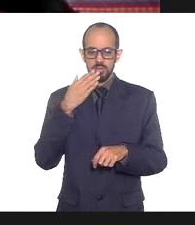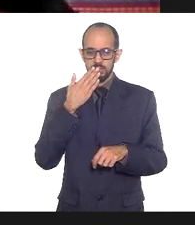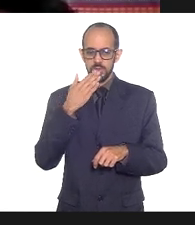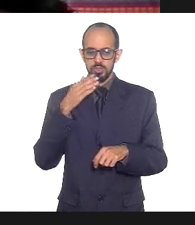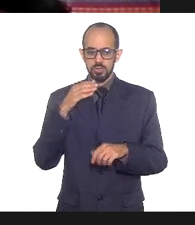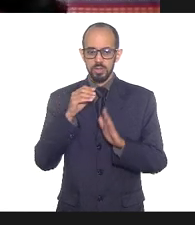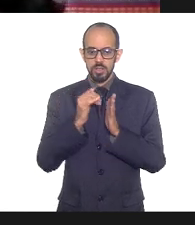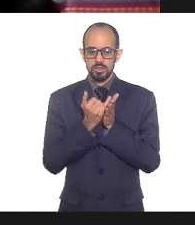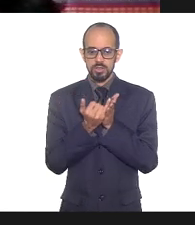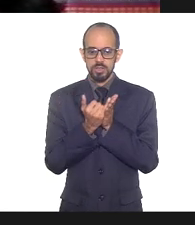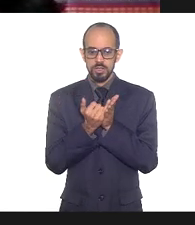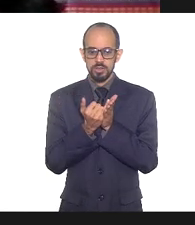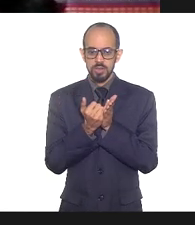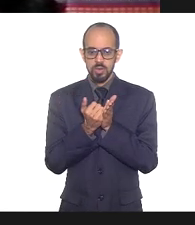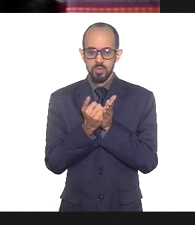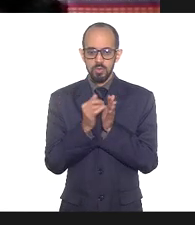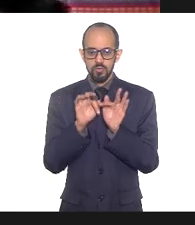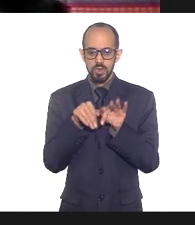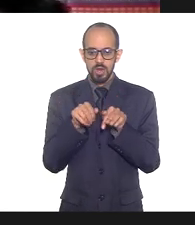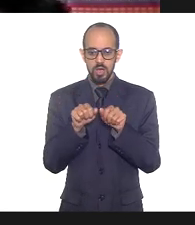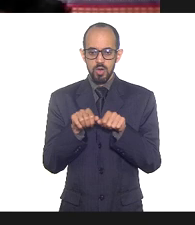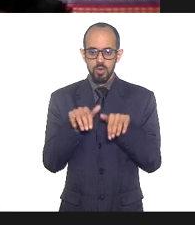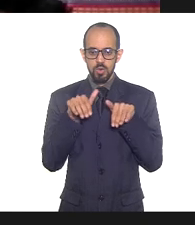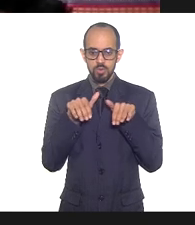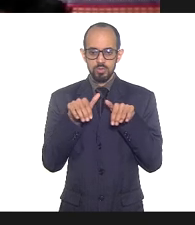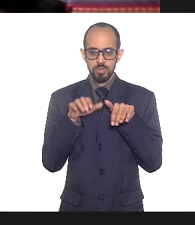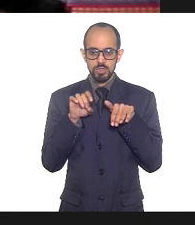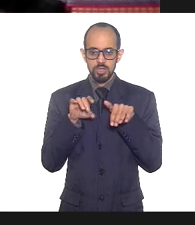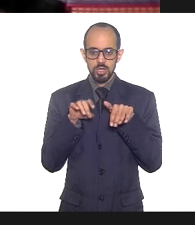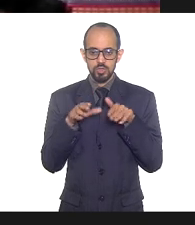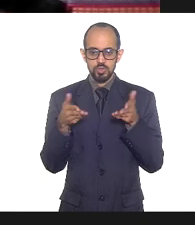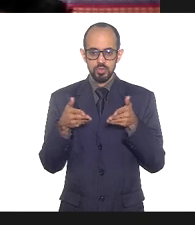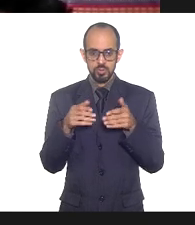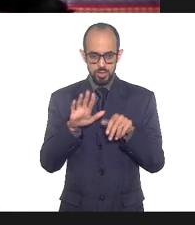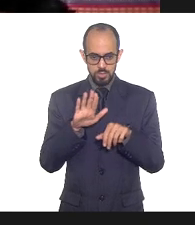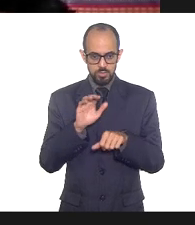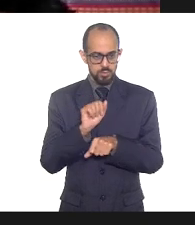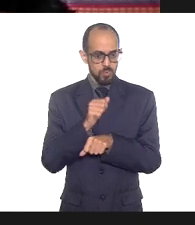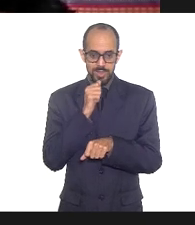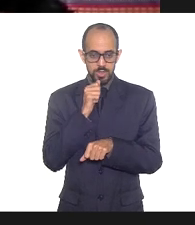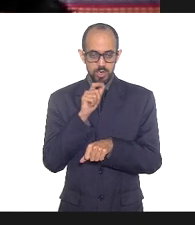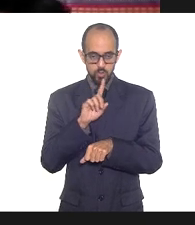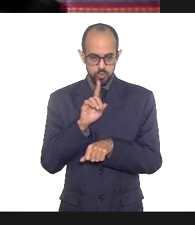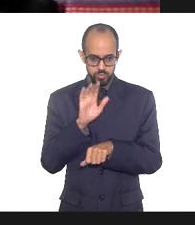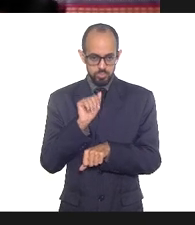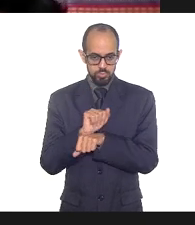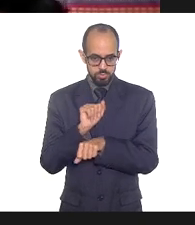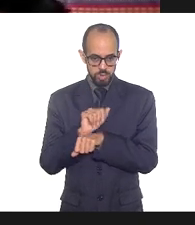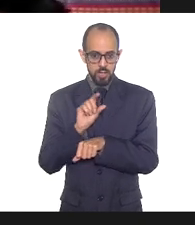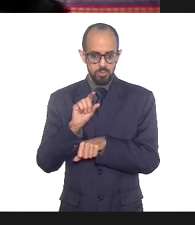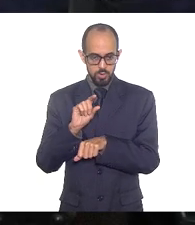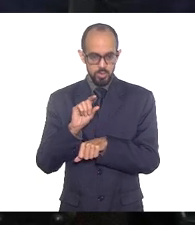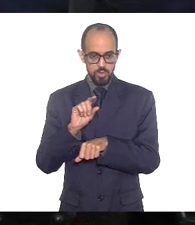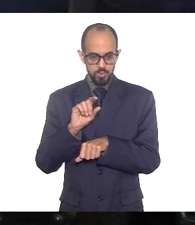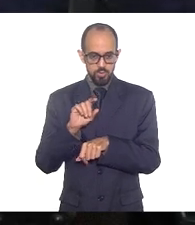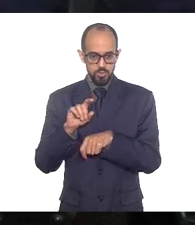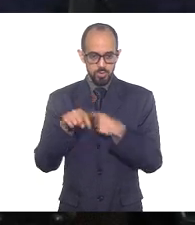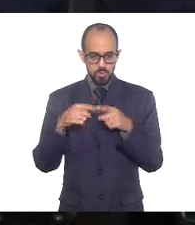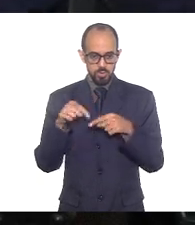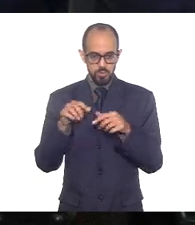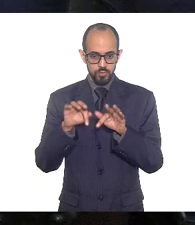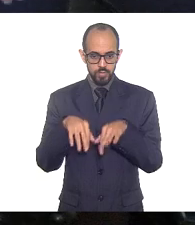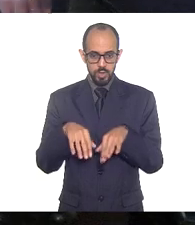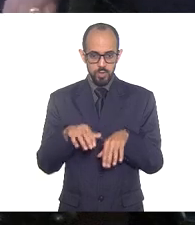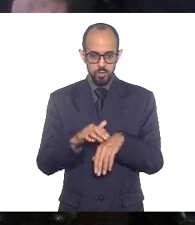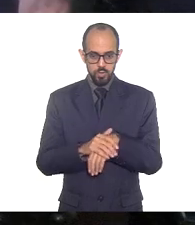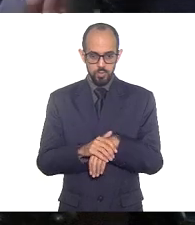e não não terá mas aí eu vou abrir eu vou abrir ao final Tá ok vamos dá